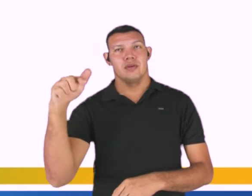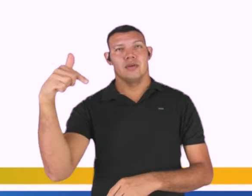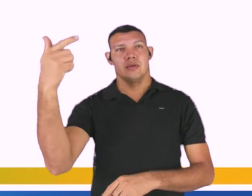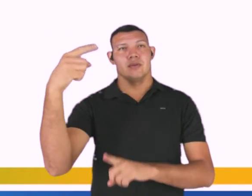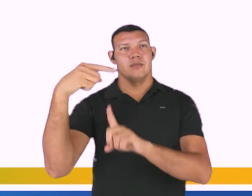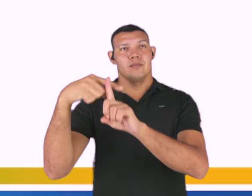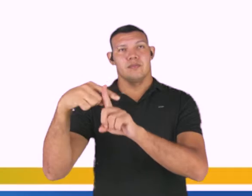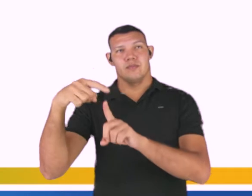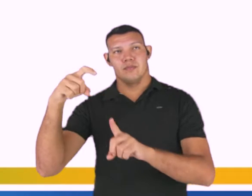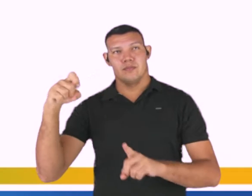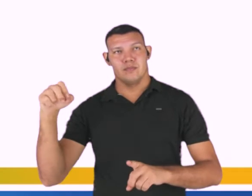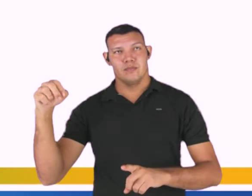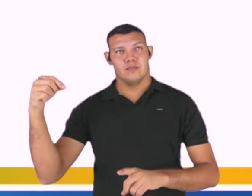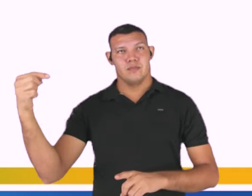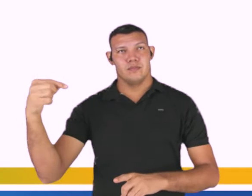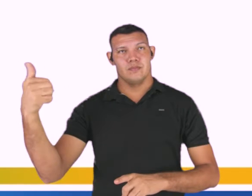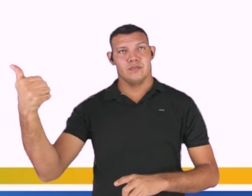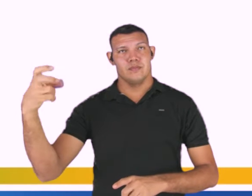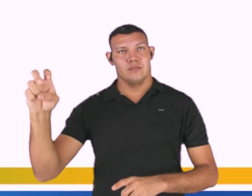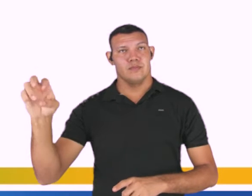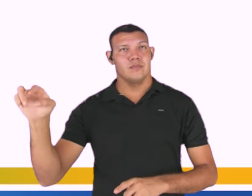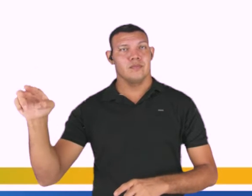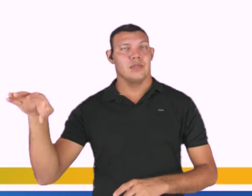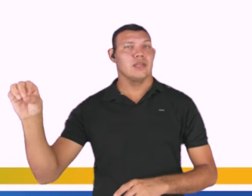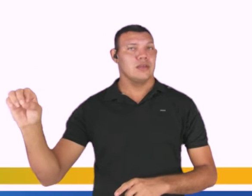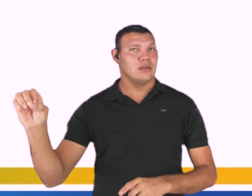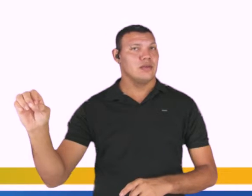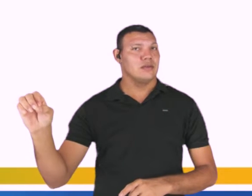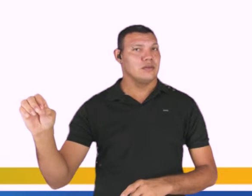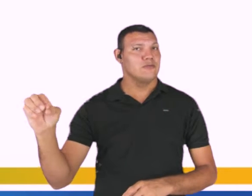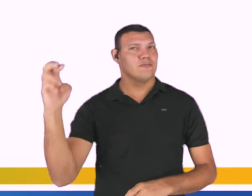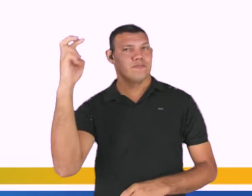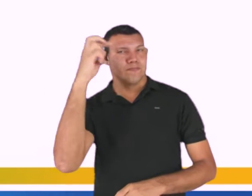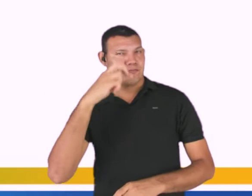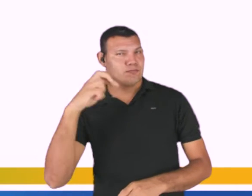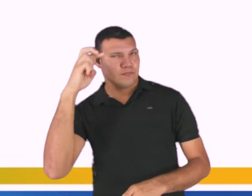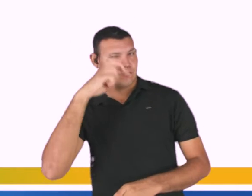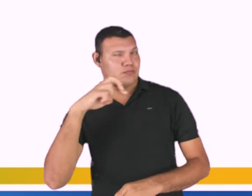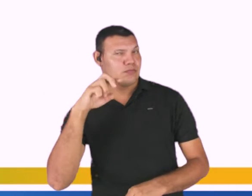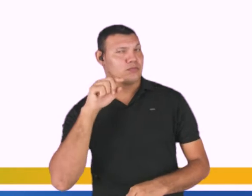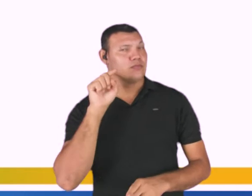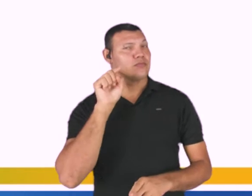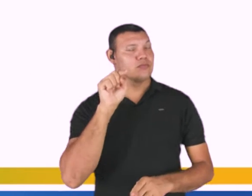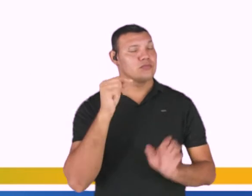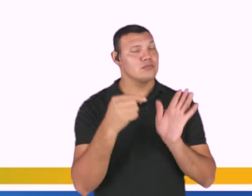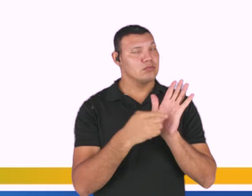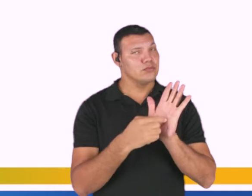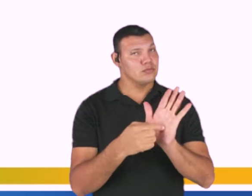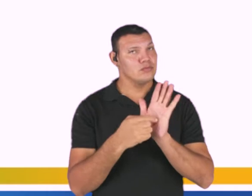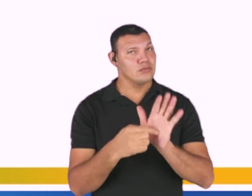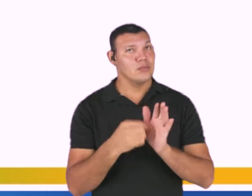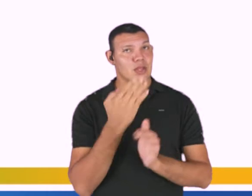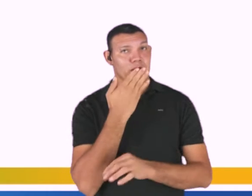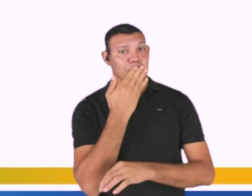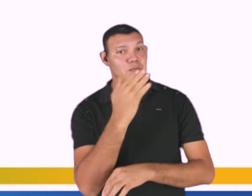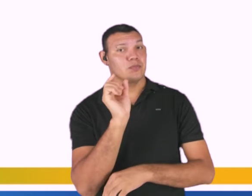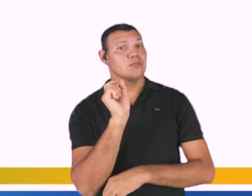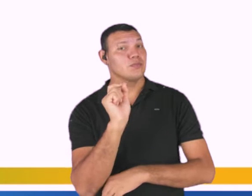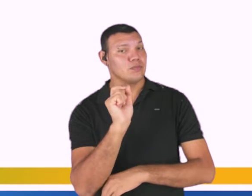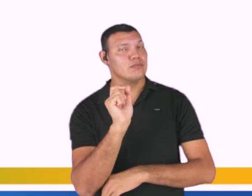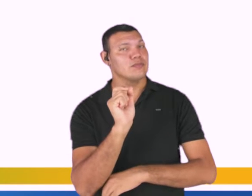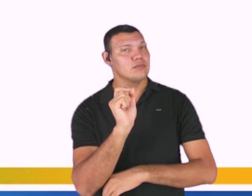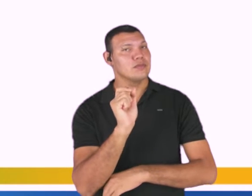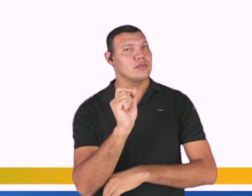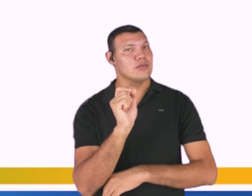15 igual a zero. Então percebam que nessa situação ele está pedindo o valor de